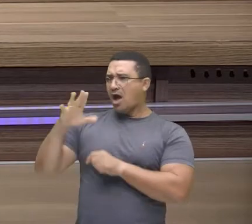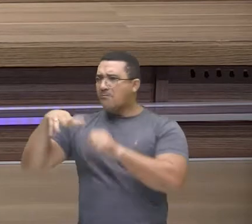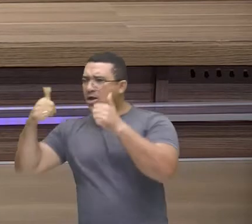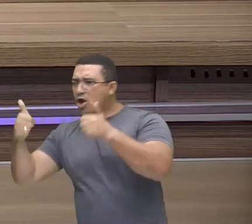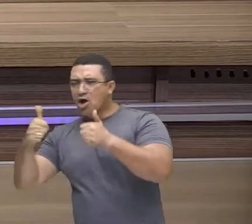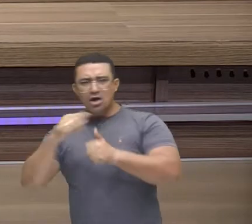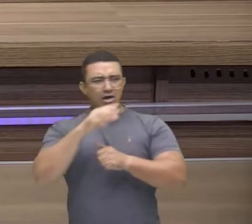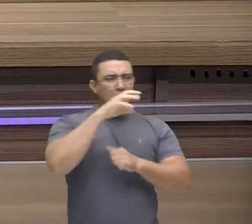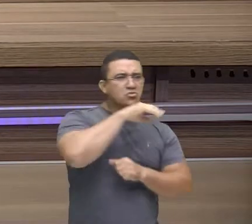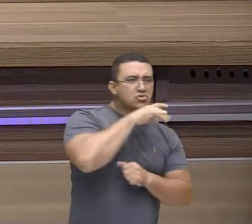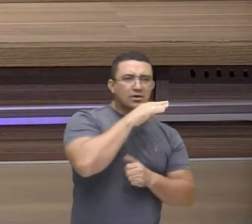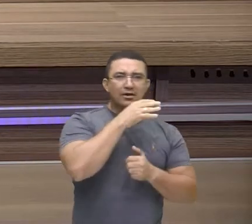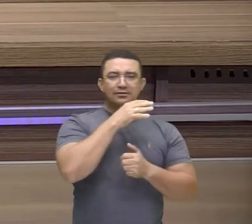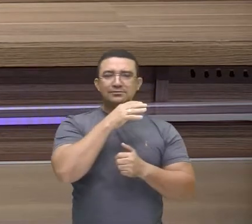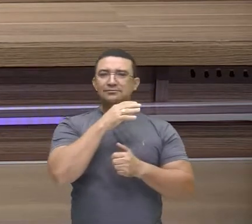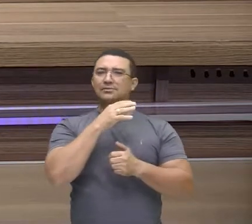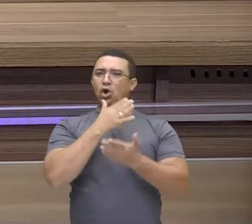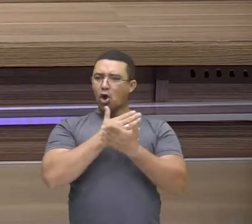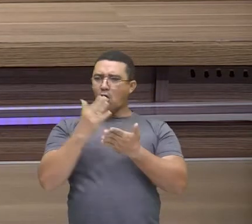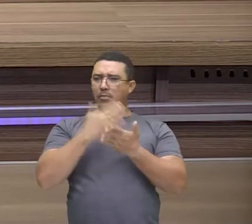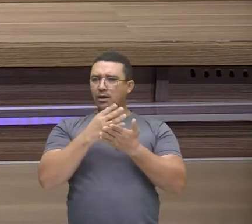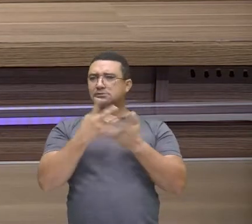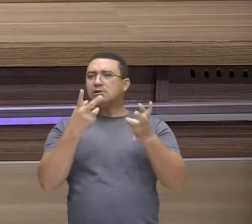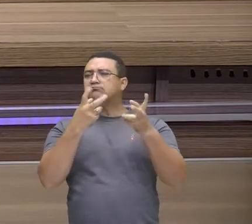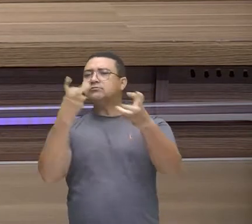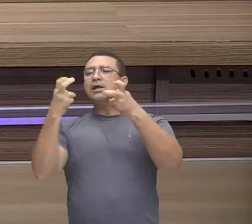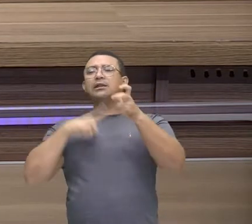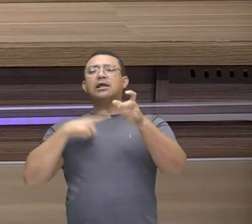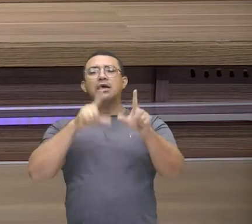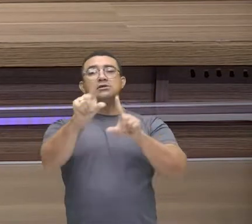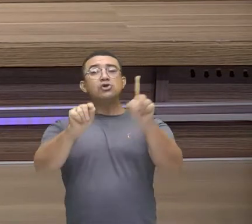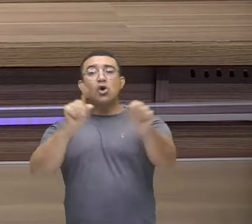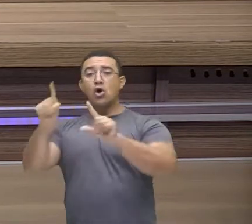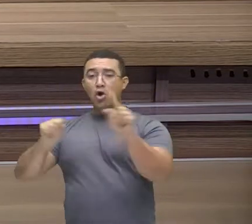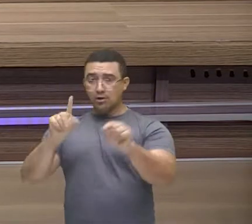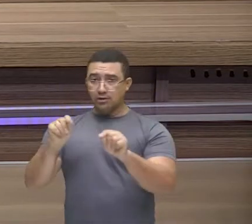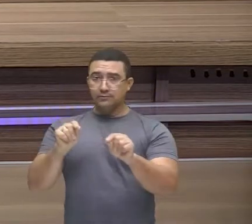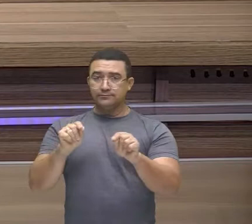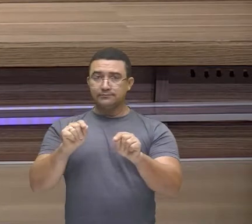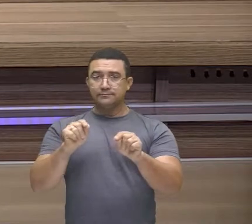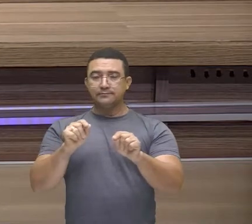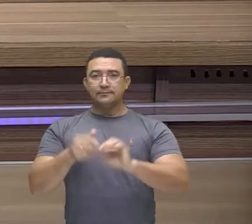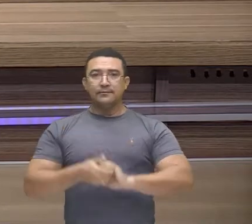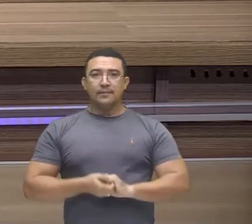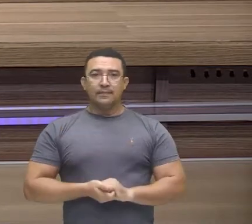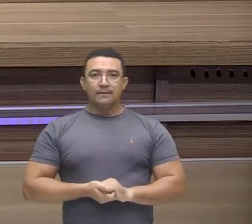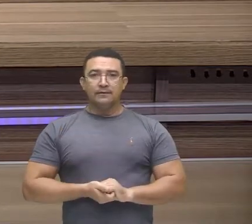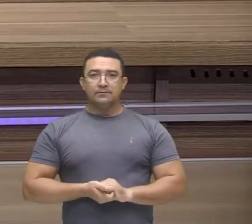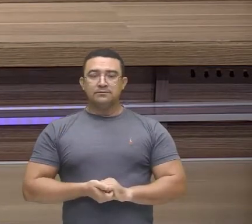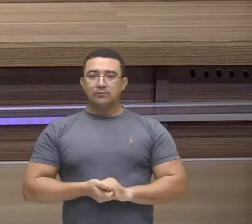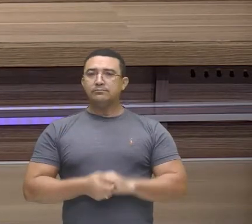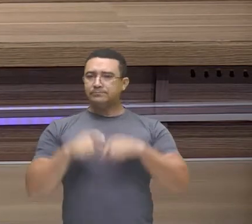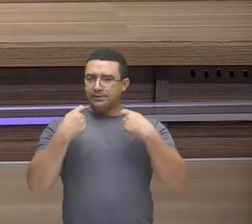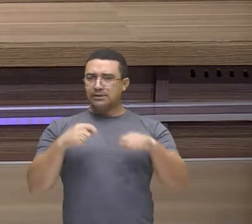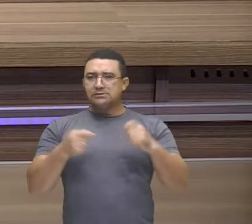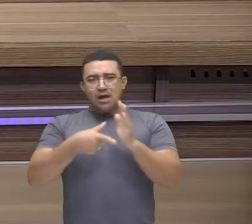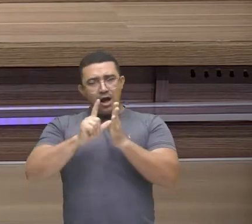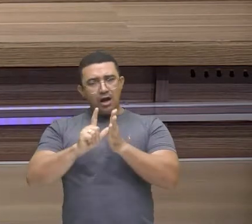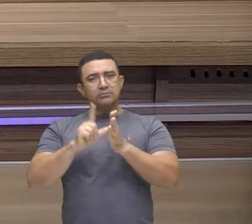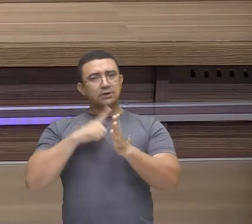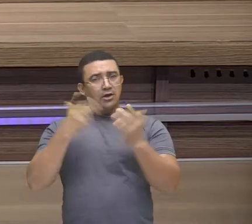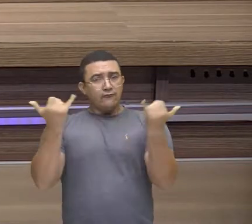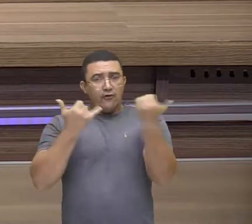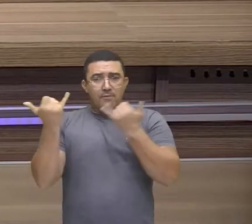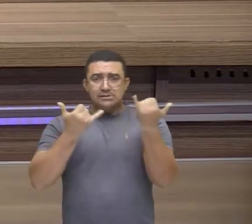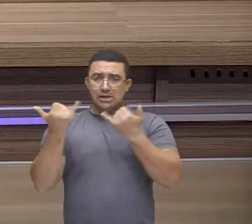Então, existe a escolha de cada um. Então, eles têm que ter uma situação de informação que dentro daquele